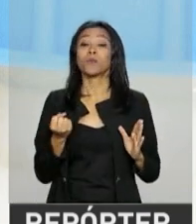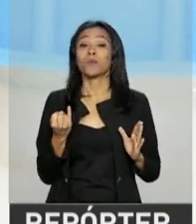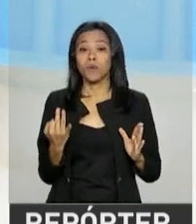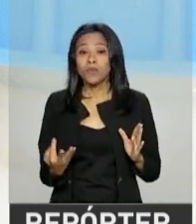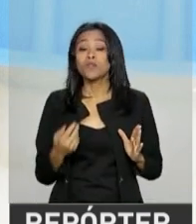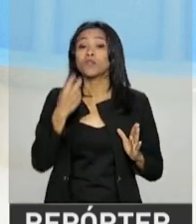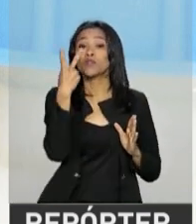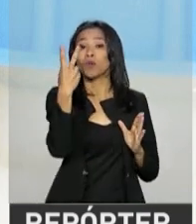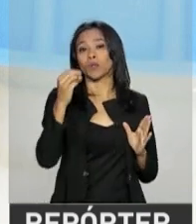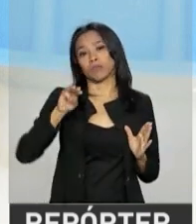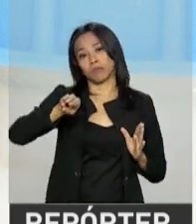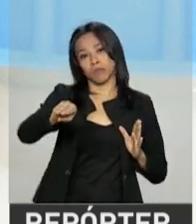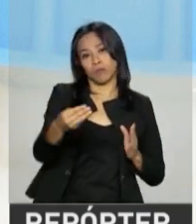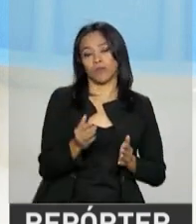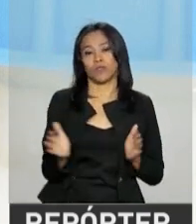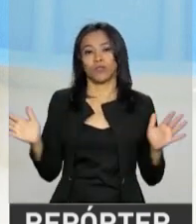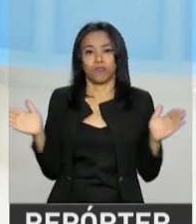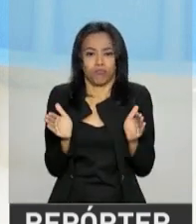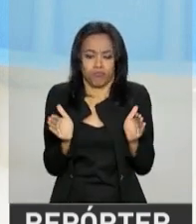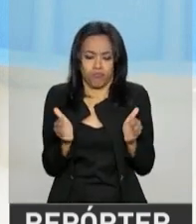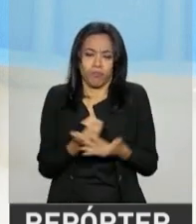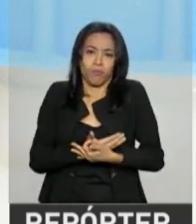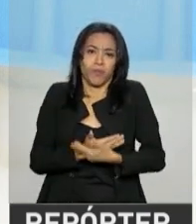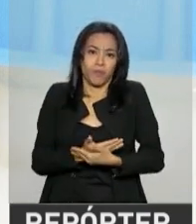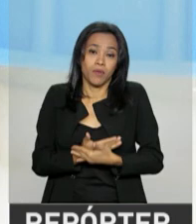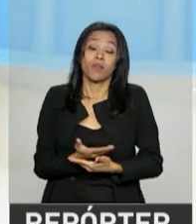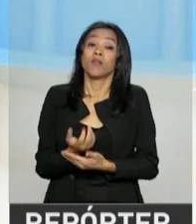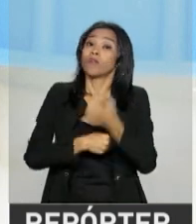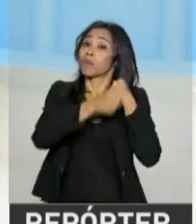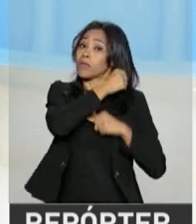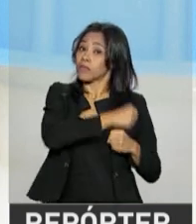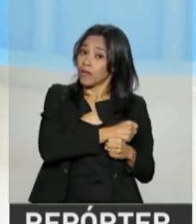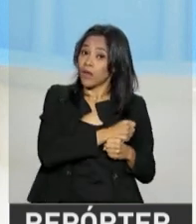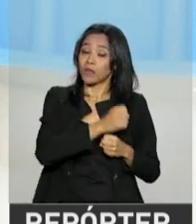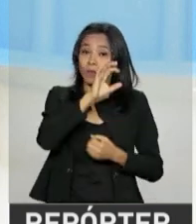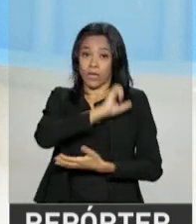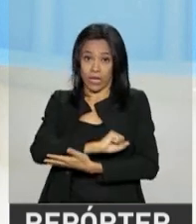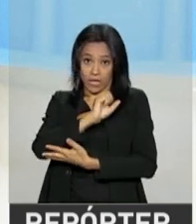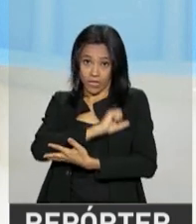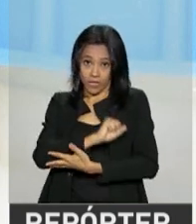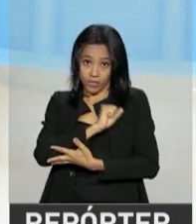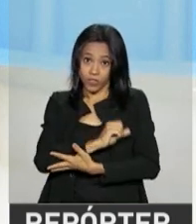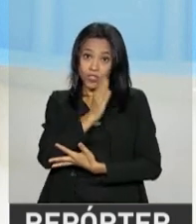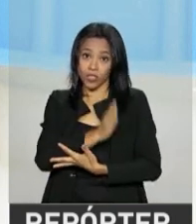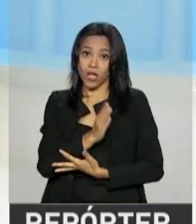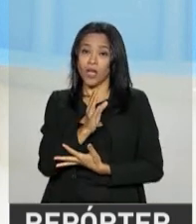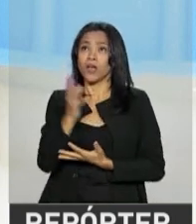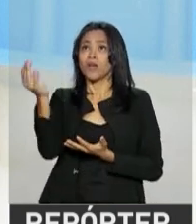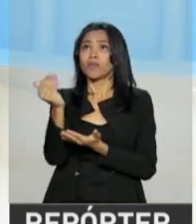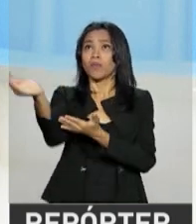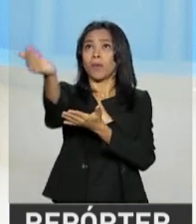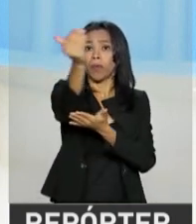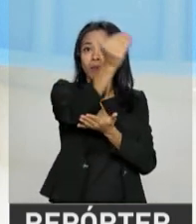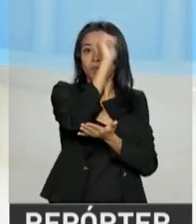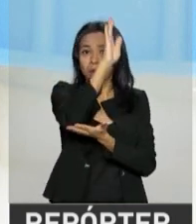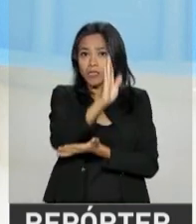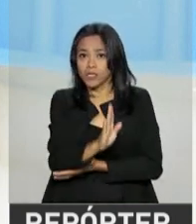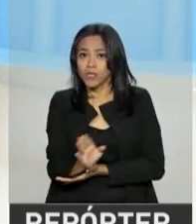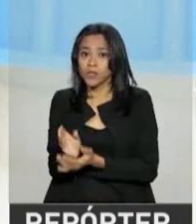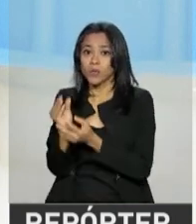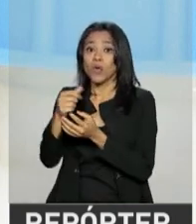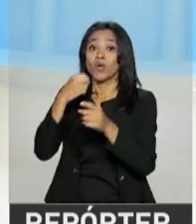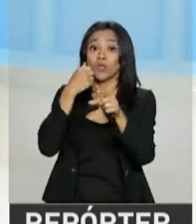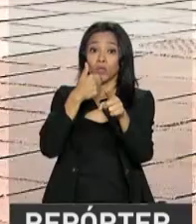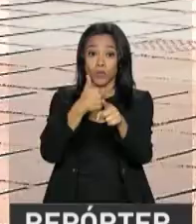2 milhões de recém-nascidos. Só no ano passado, o volume de leite materno coletado em todo o país foi de 212